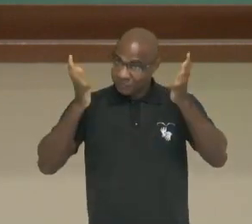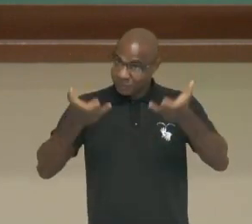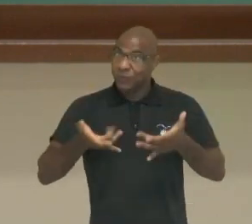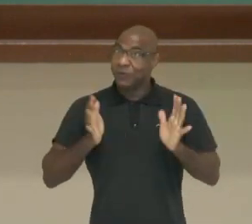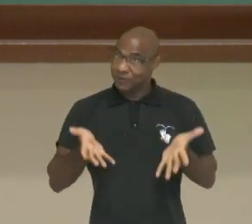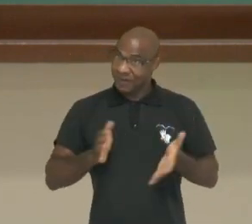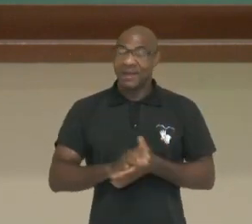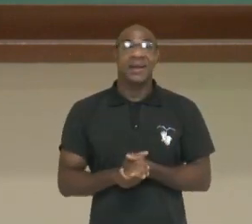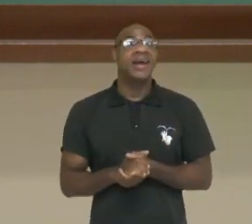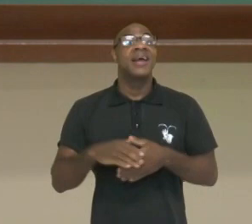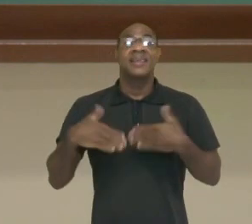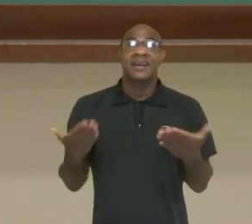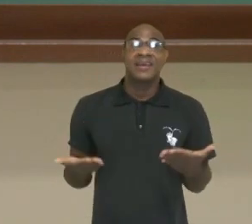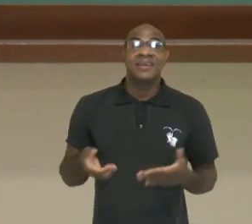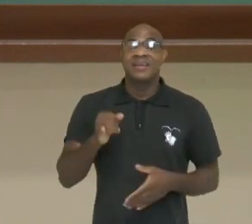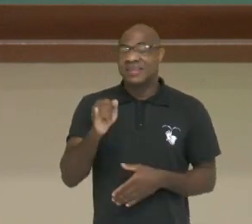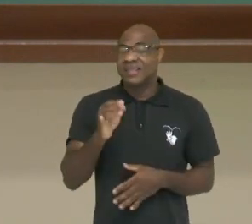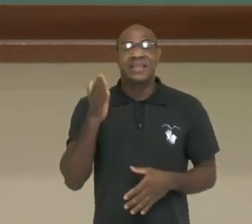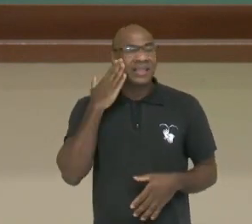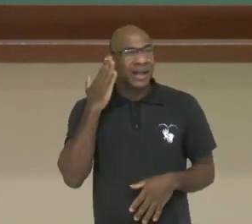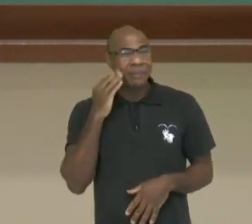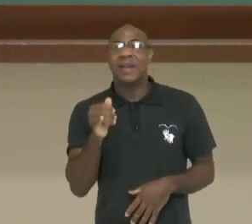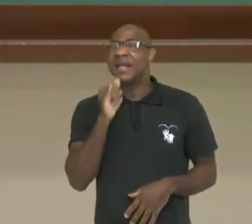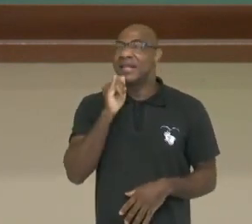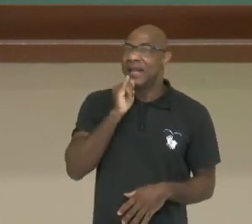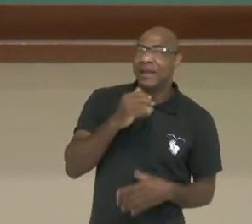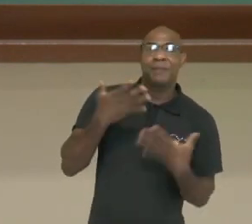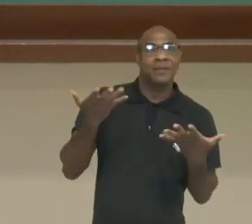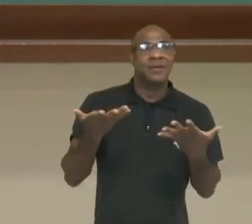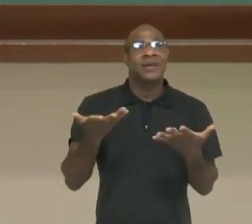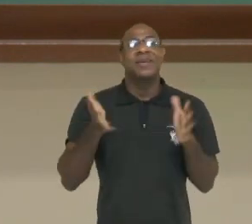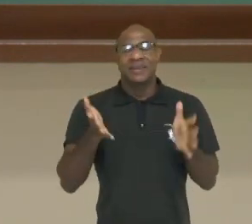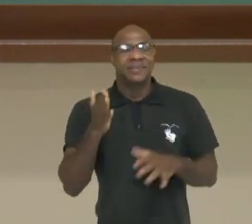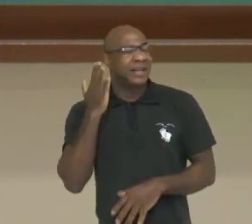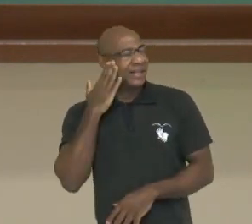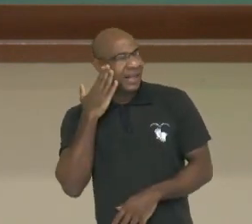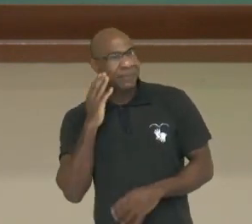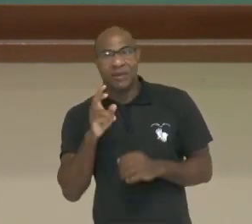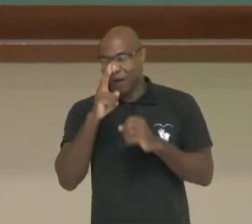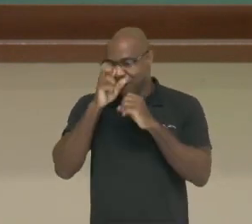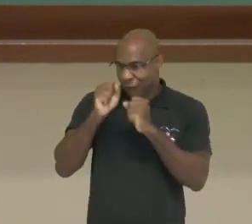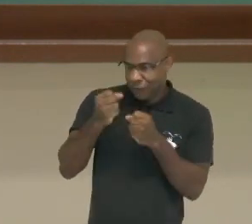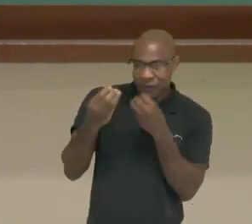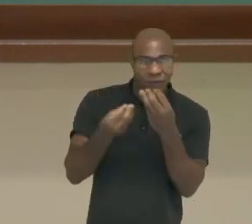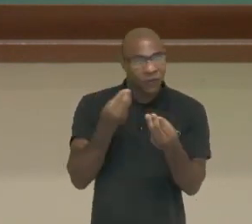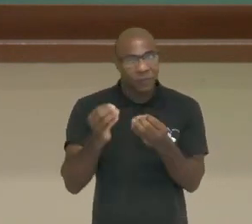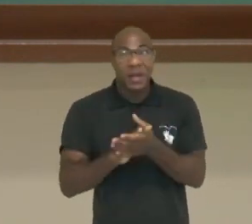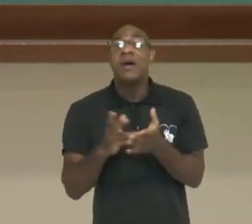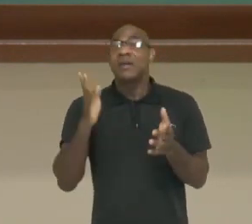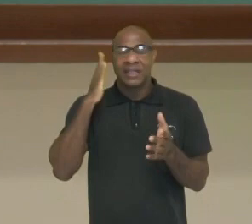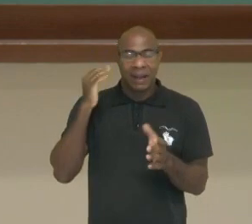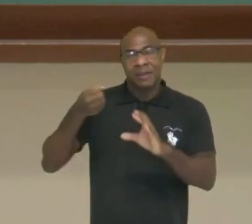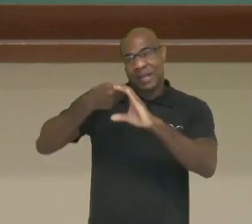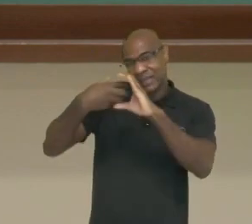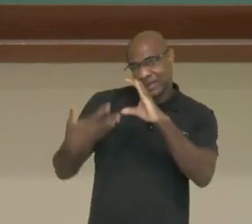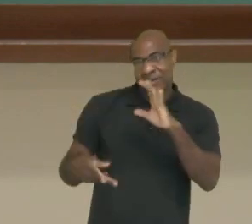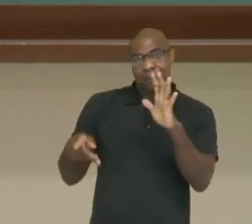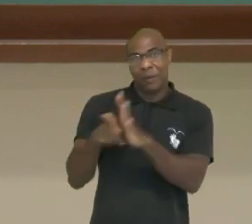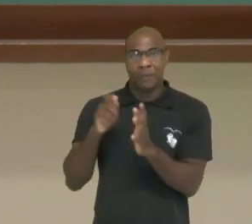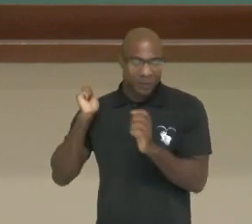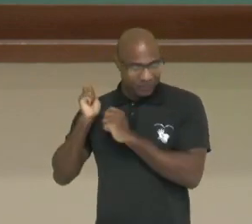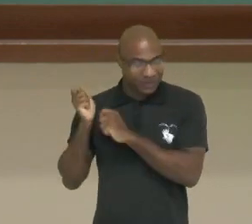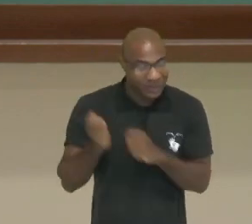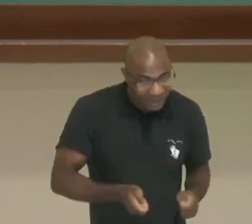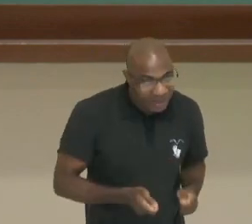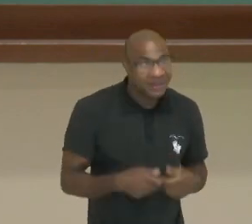falar, e se você souber algum exemplo, se você já praticou, se você sabe alguma característica que por sua vez não foi